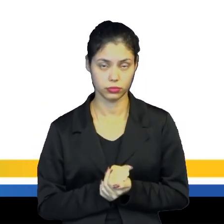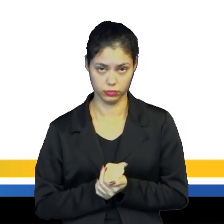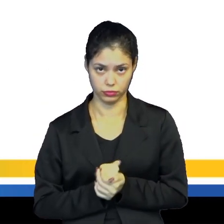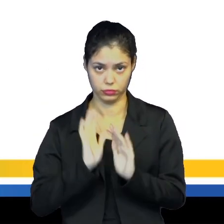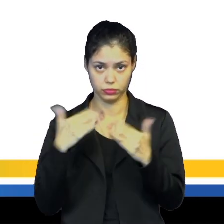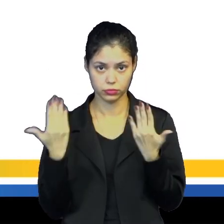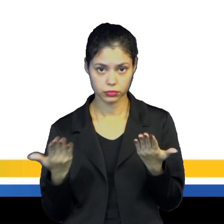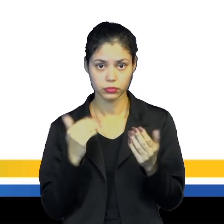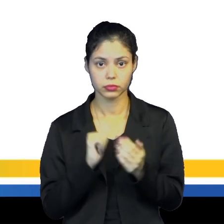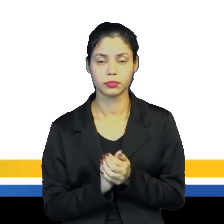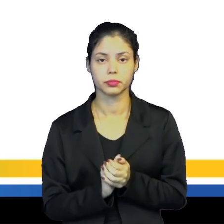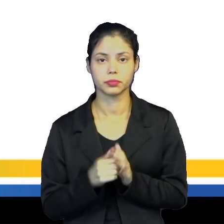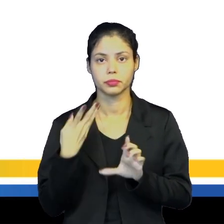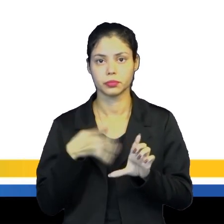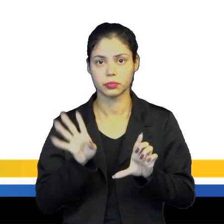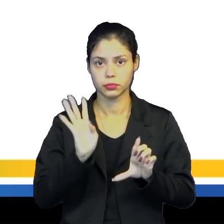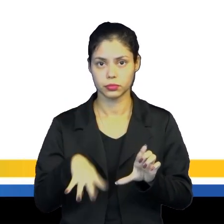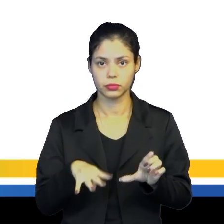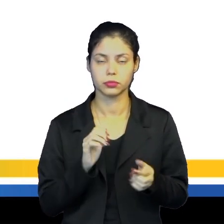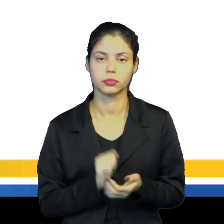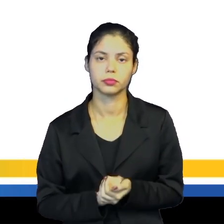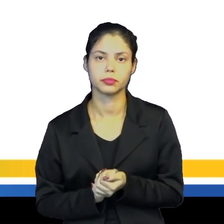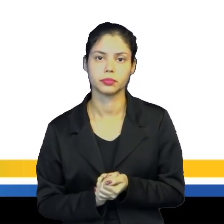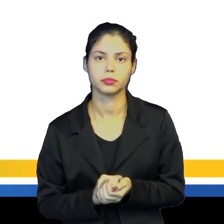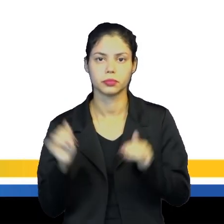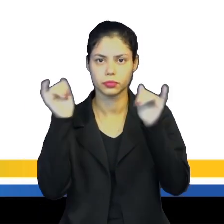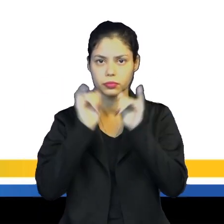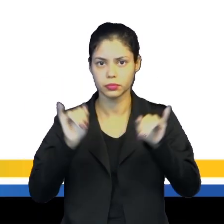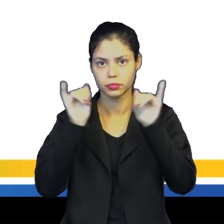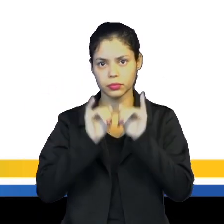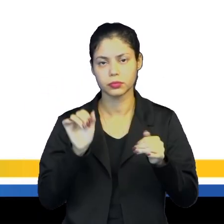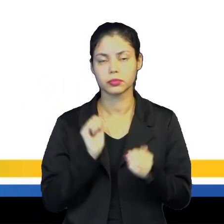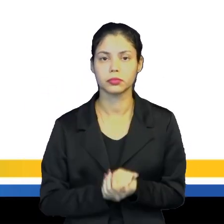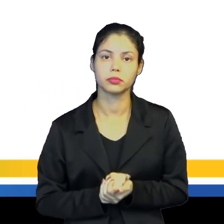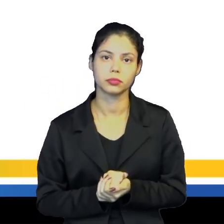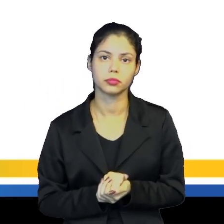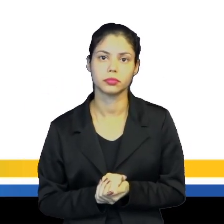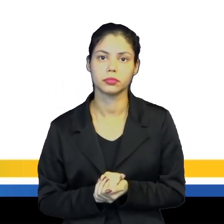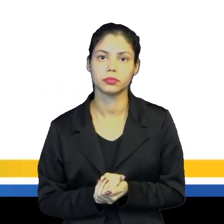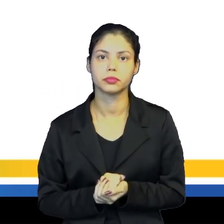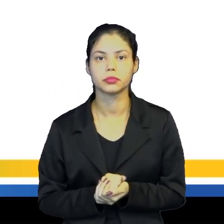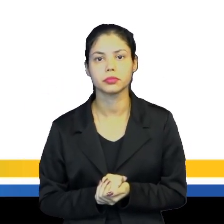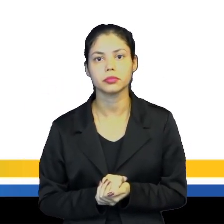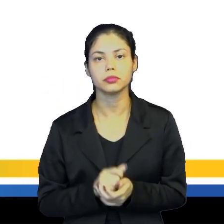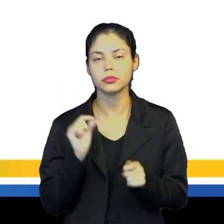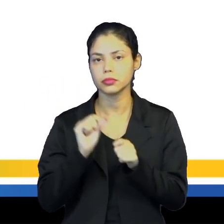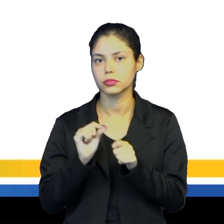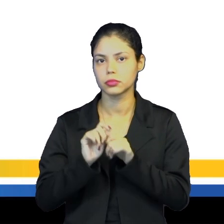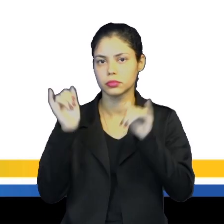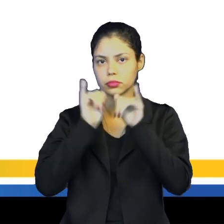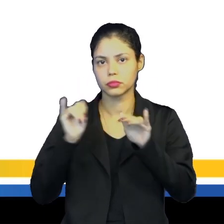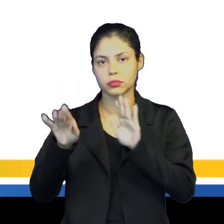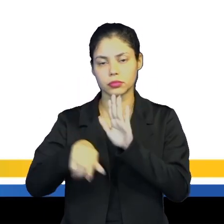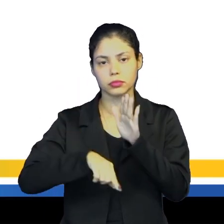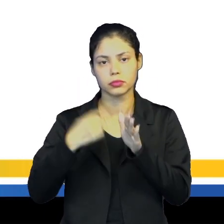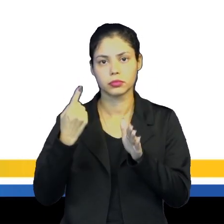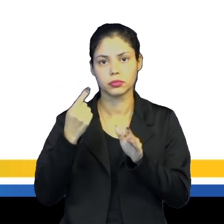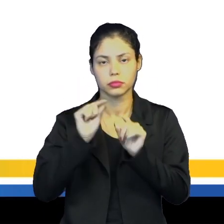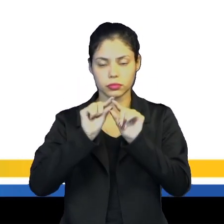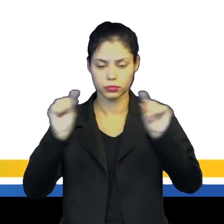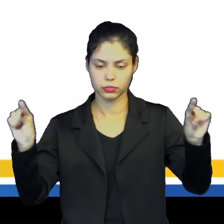tabela traz informações. E esse deve ser informado na primeira